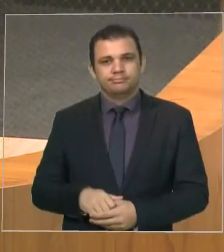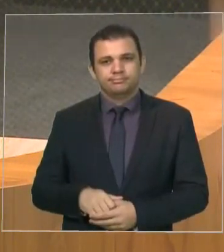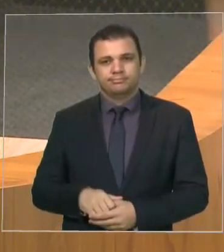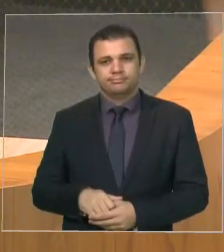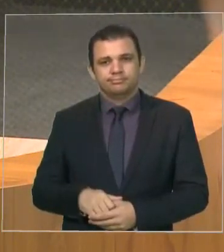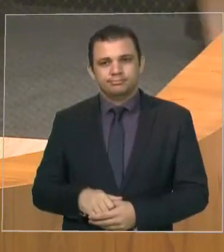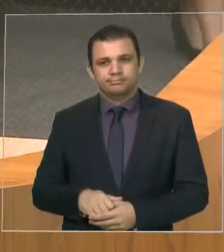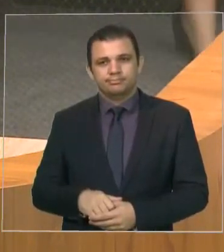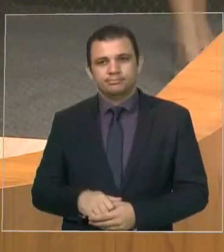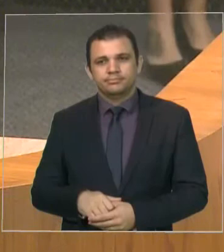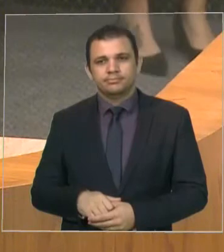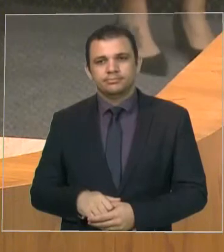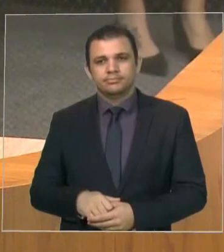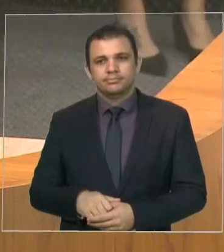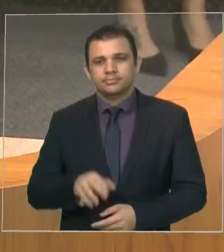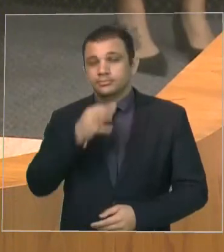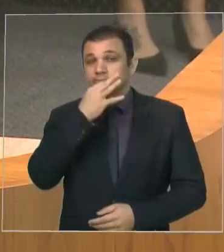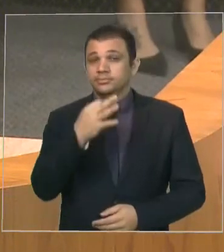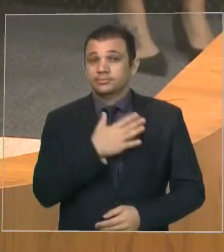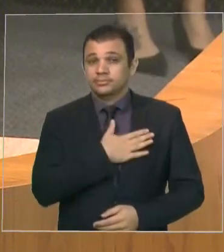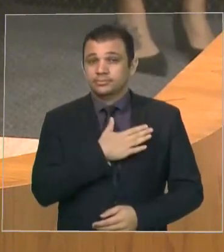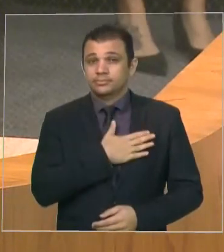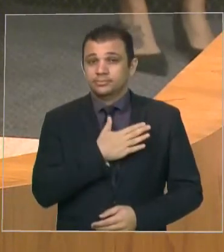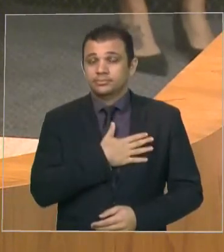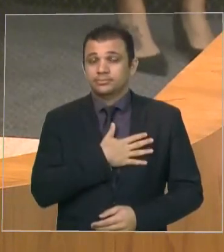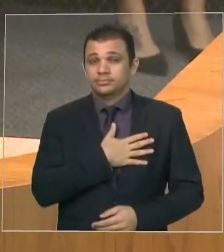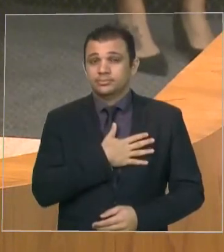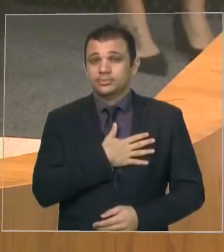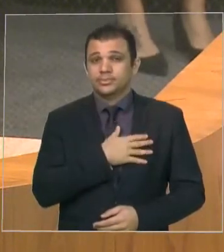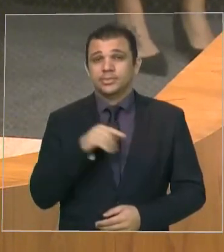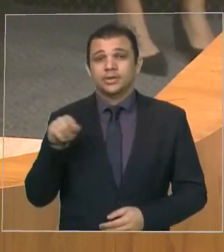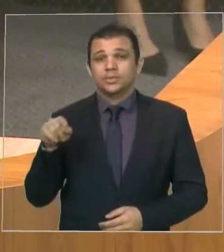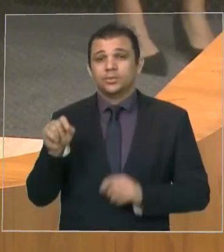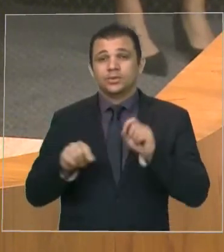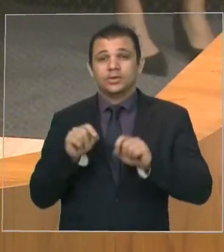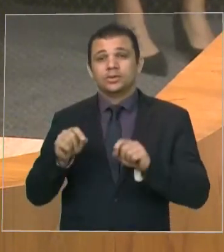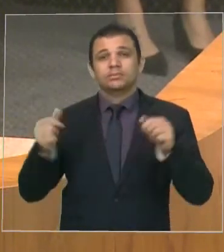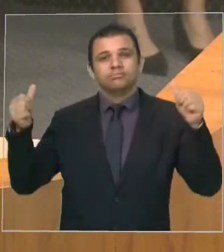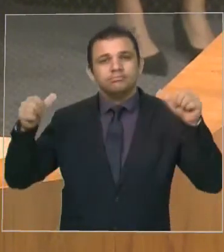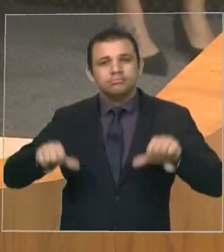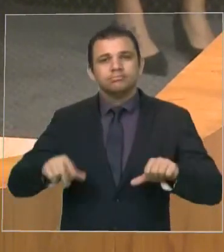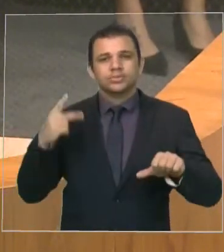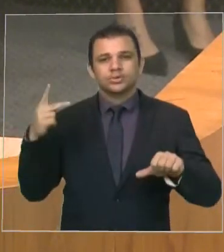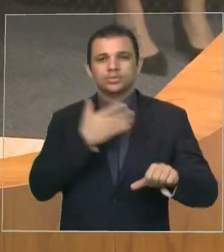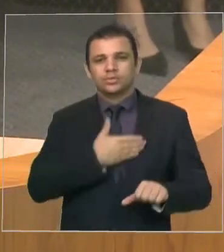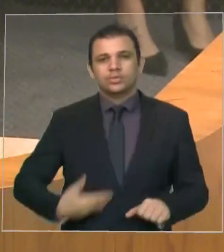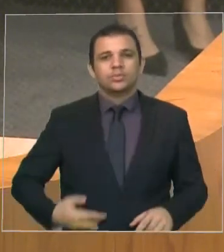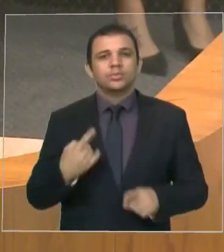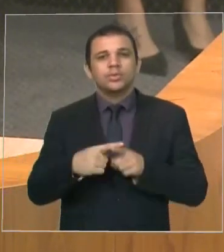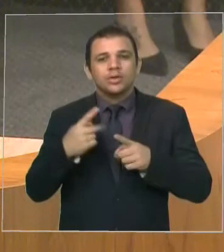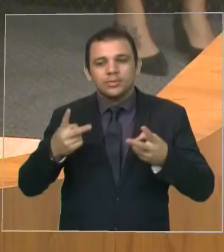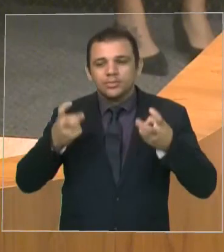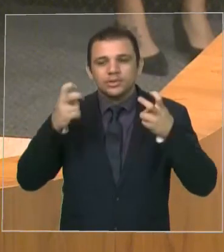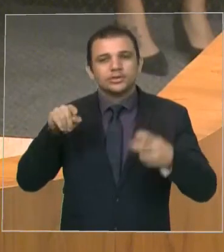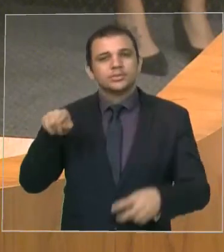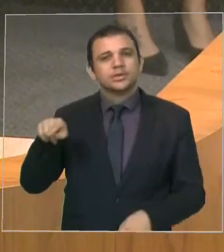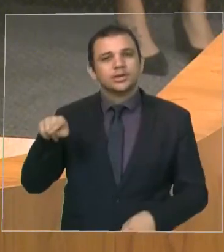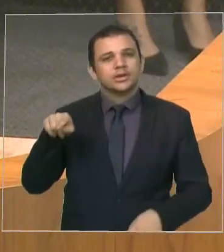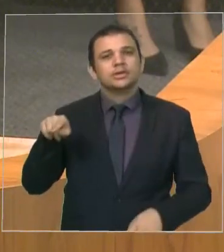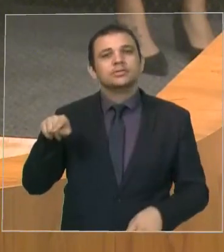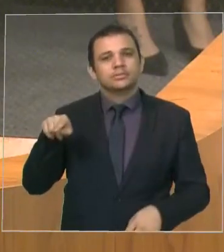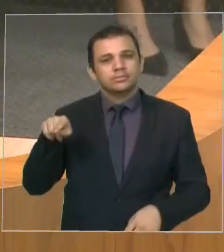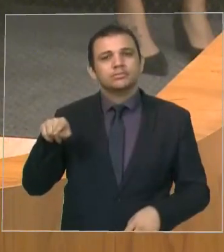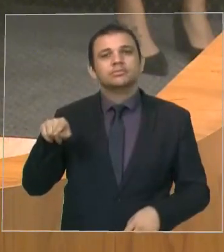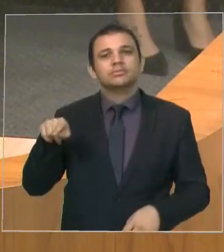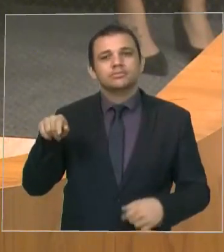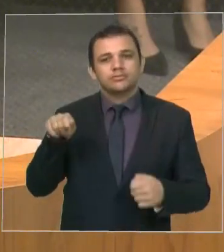Ficou, eu, na minha opinião, na minha humilde opinião, acho que isso tudo ficou ainda pior para o governador, porque viu que ele faz de tudo, que ele